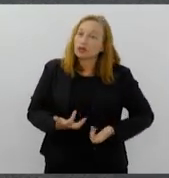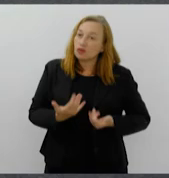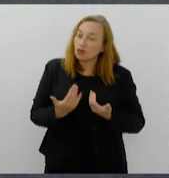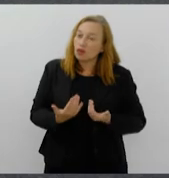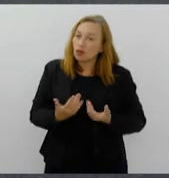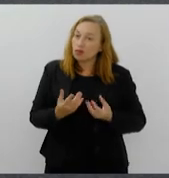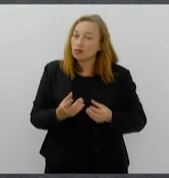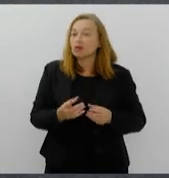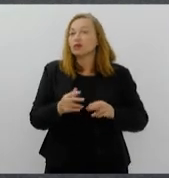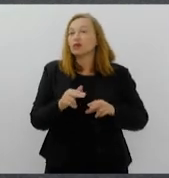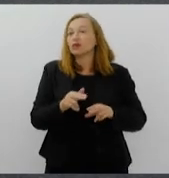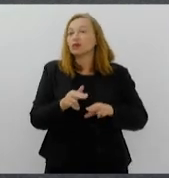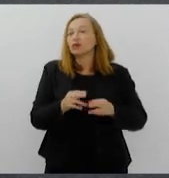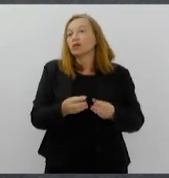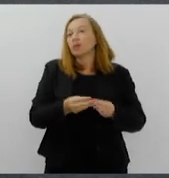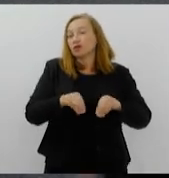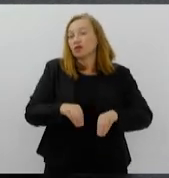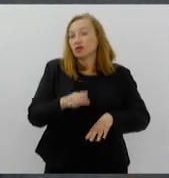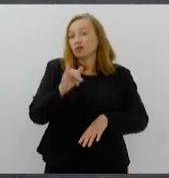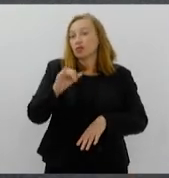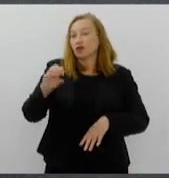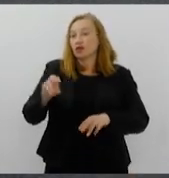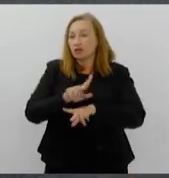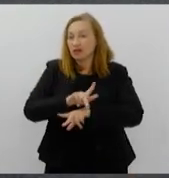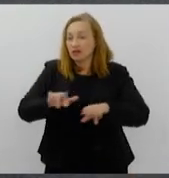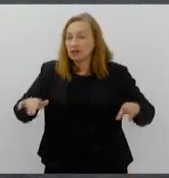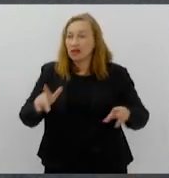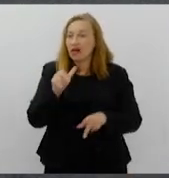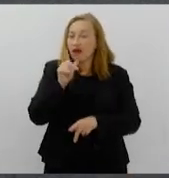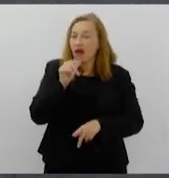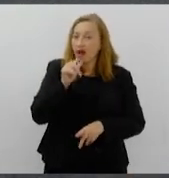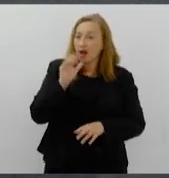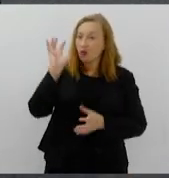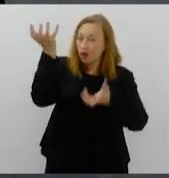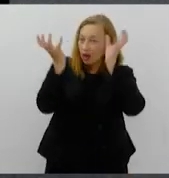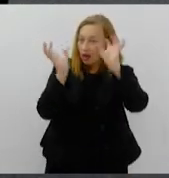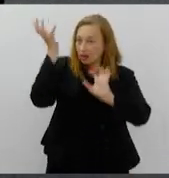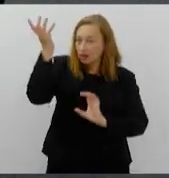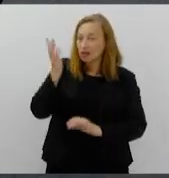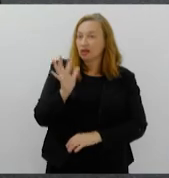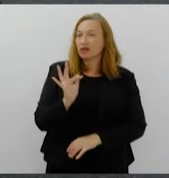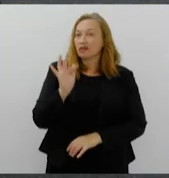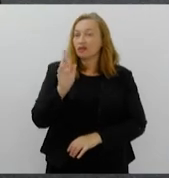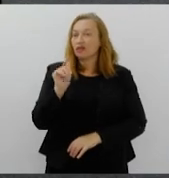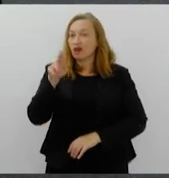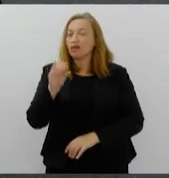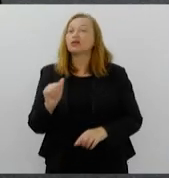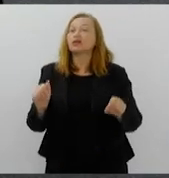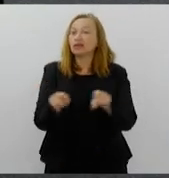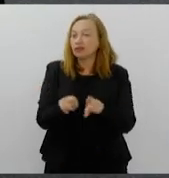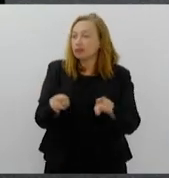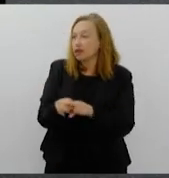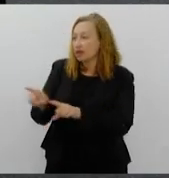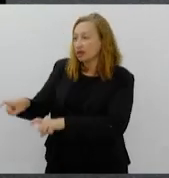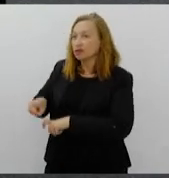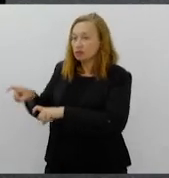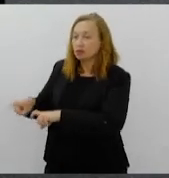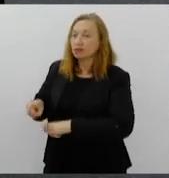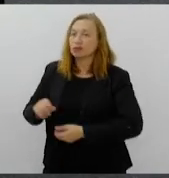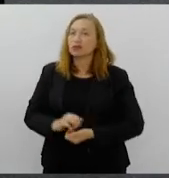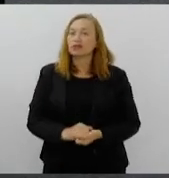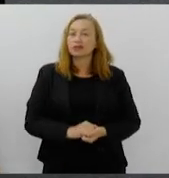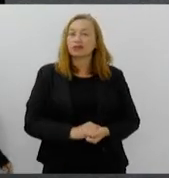afetam a biodiversidade, a água, o clima, a fauna e a agricultura. Não só a